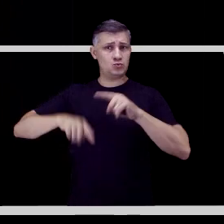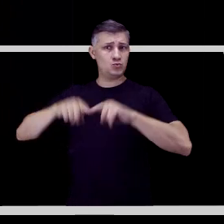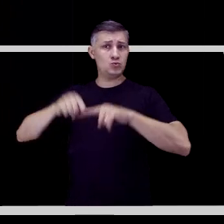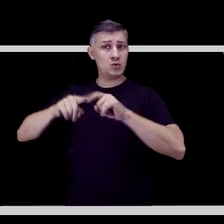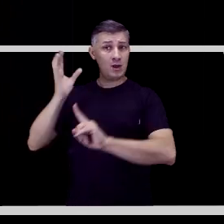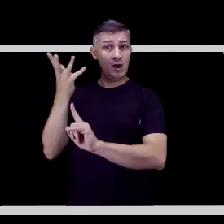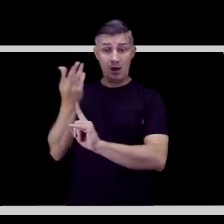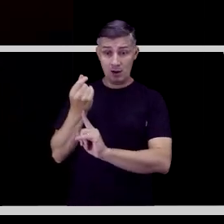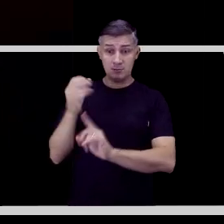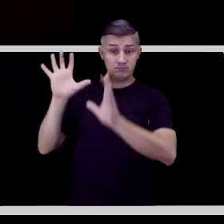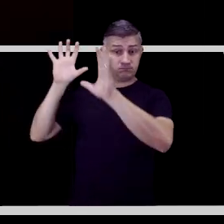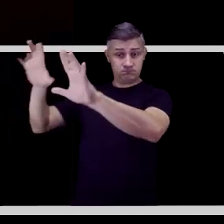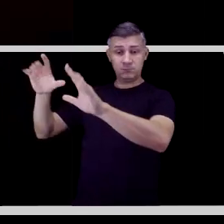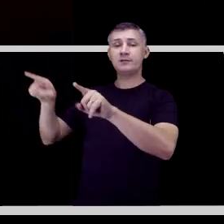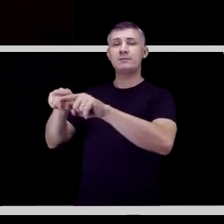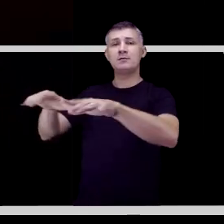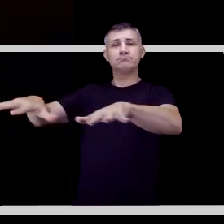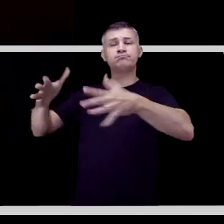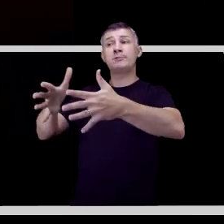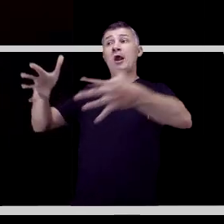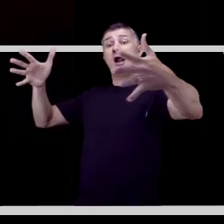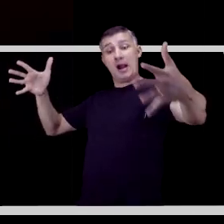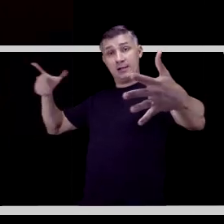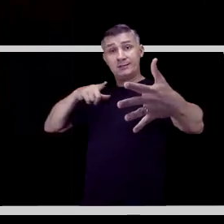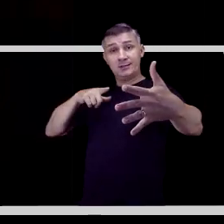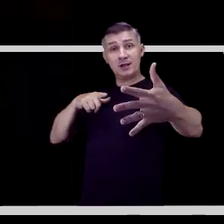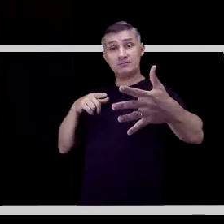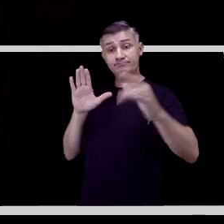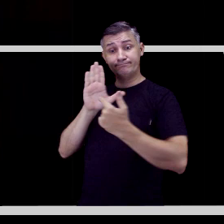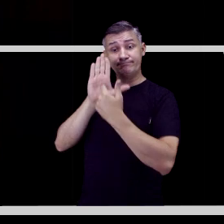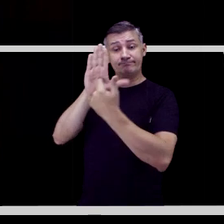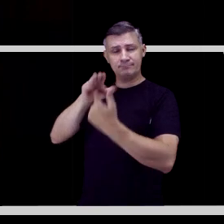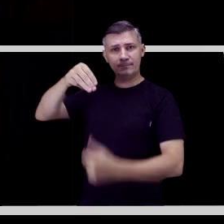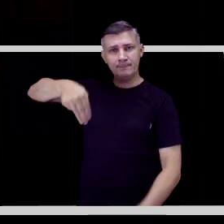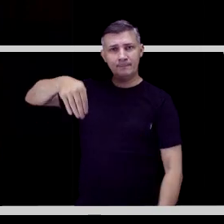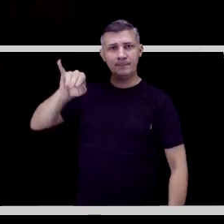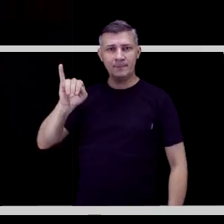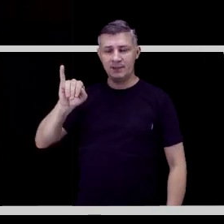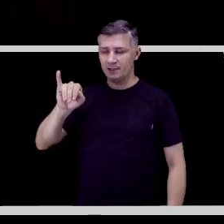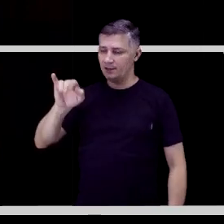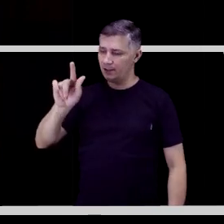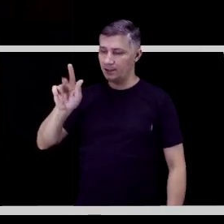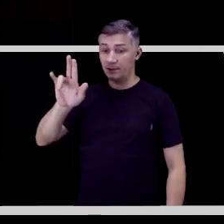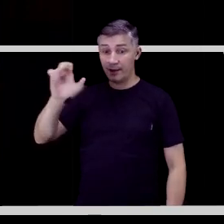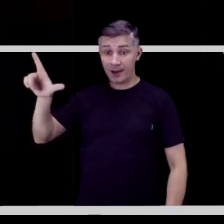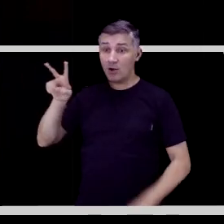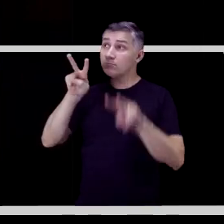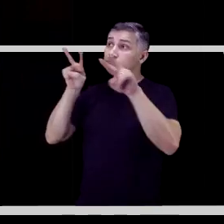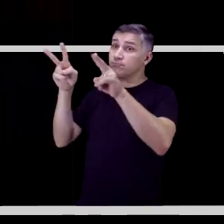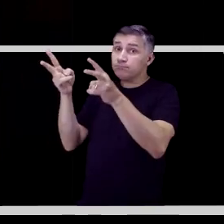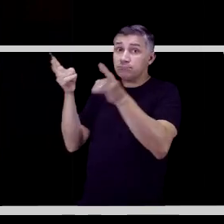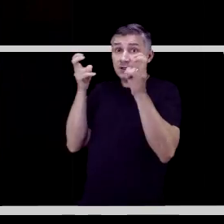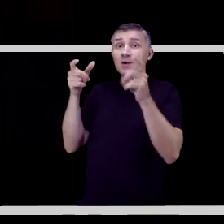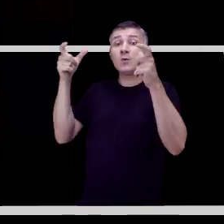tem um acesso, e depois uma parte destinada a 2 obras de videoinstalação, e a grande